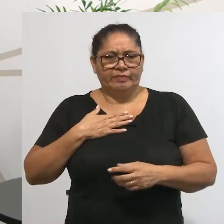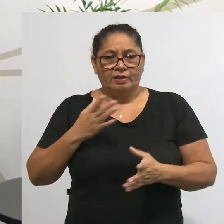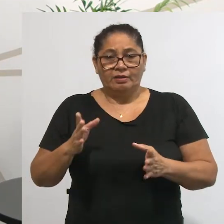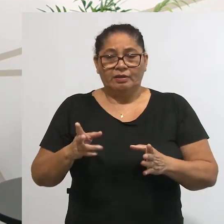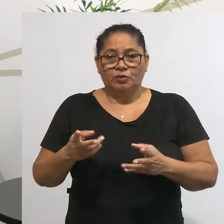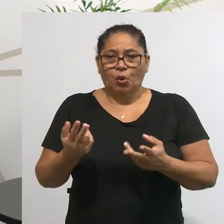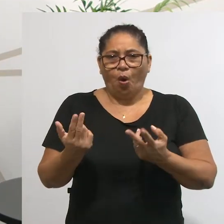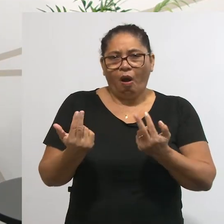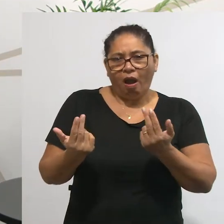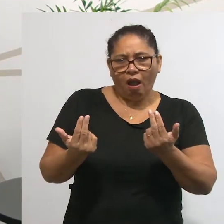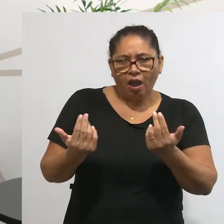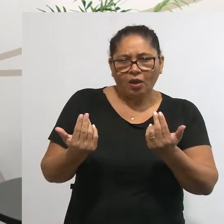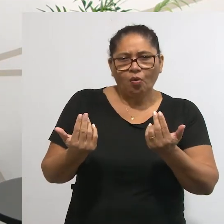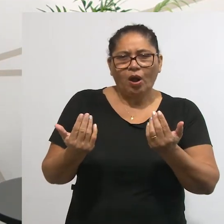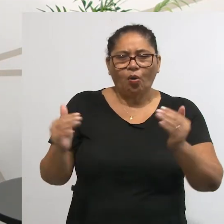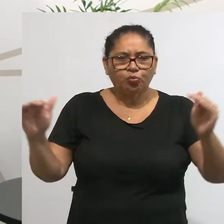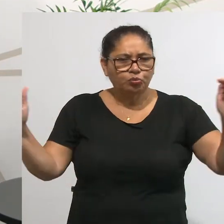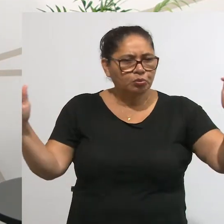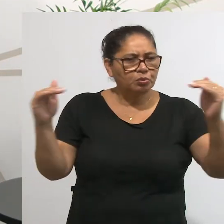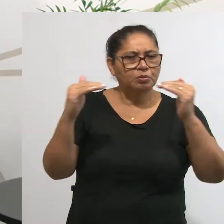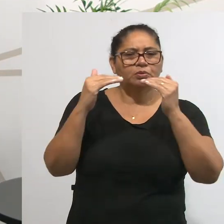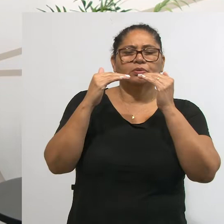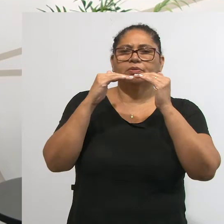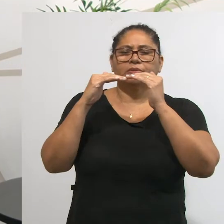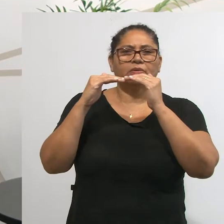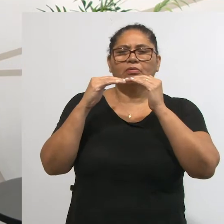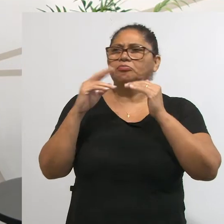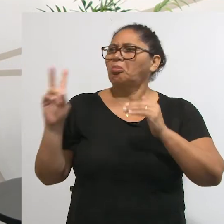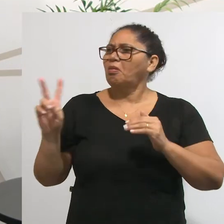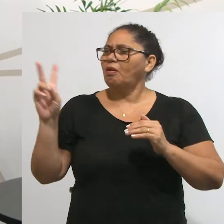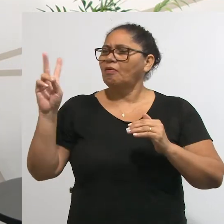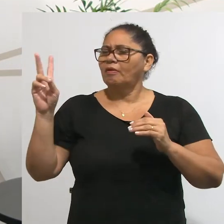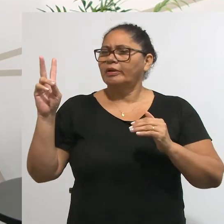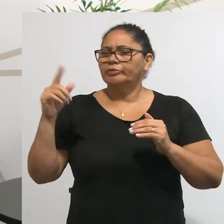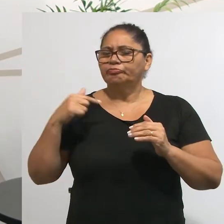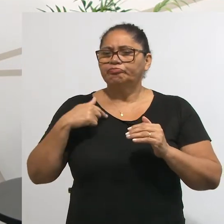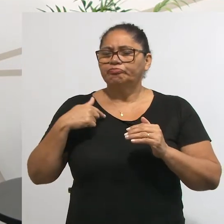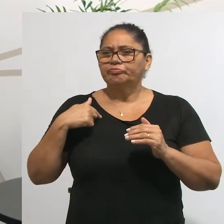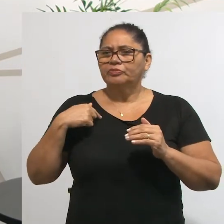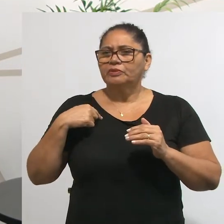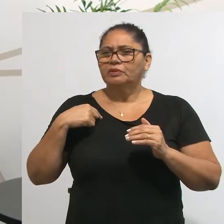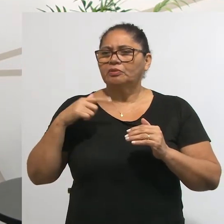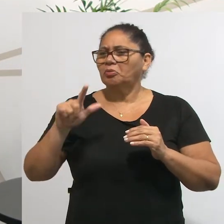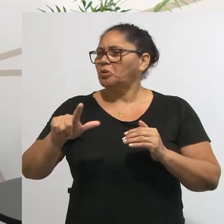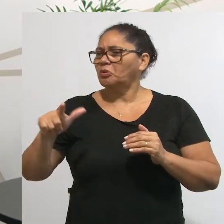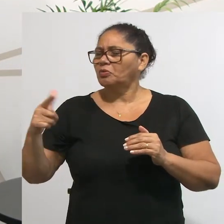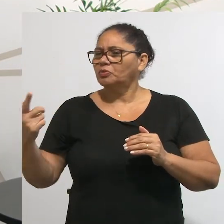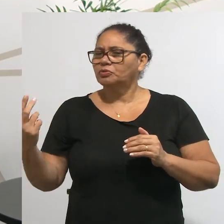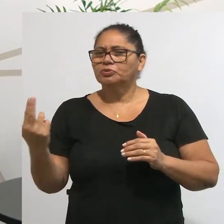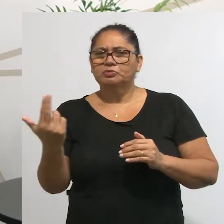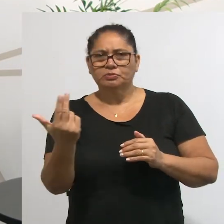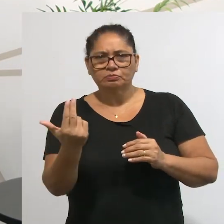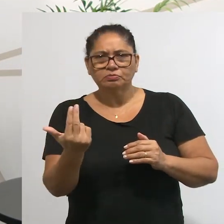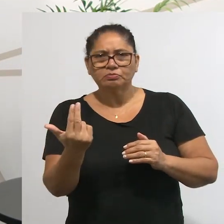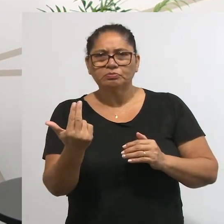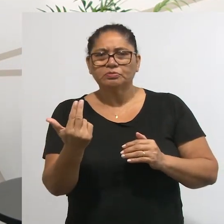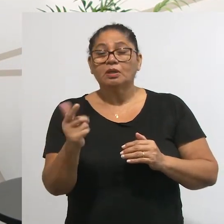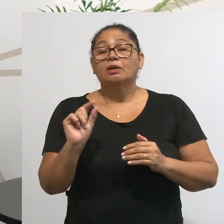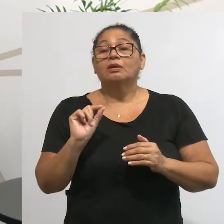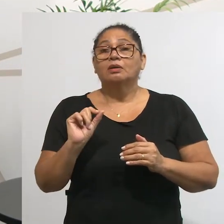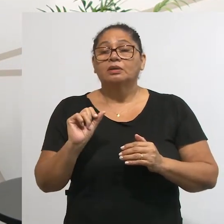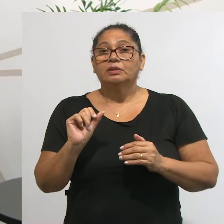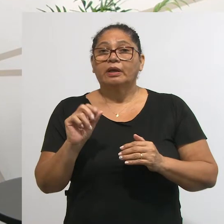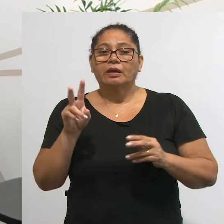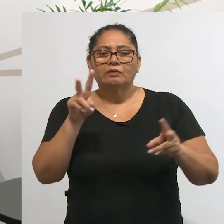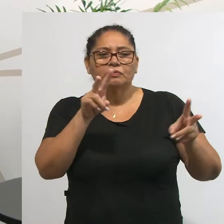estou em pé de igualdade com o outro. Ele não tem mais valor que eu e eu não tenho, nós estamos iguais. Então,